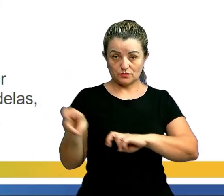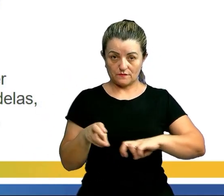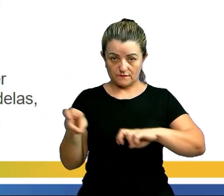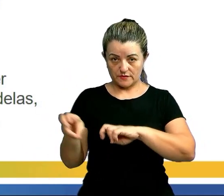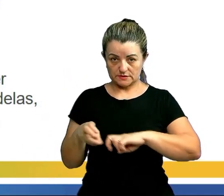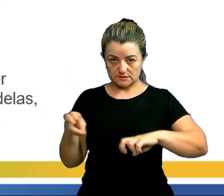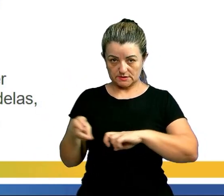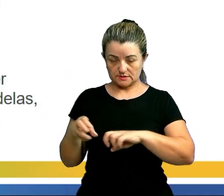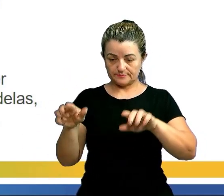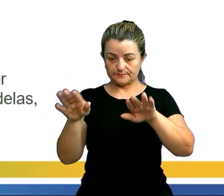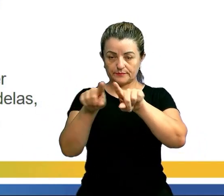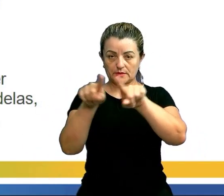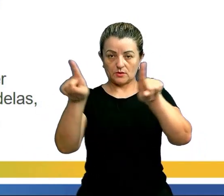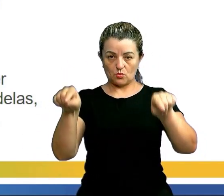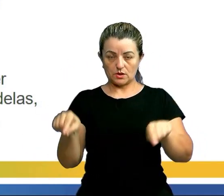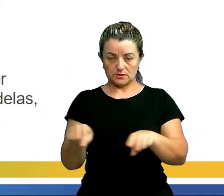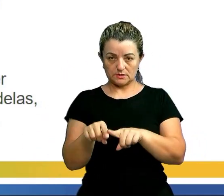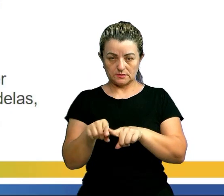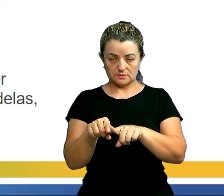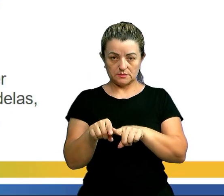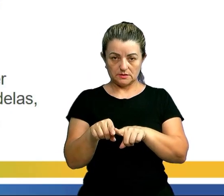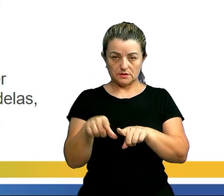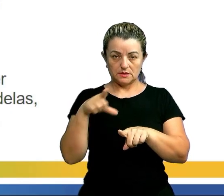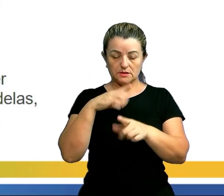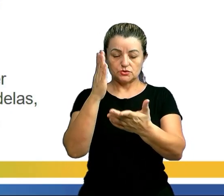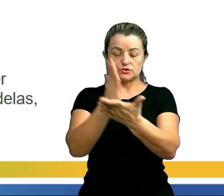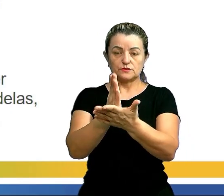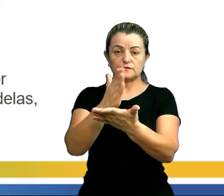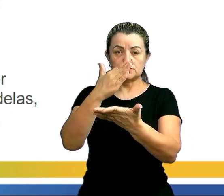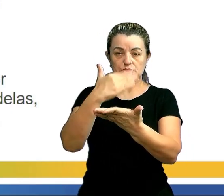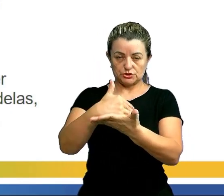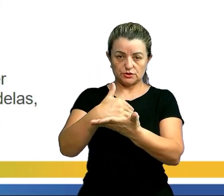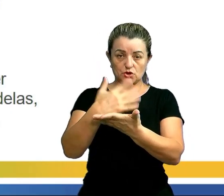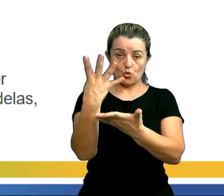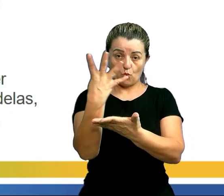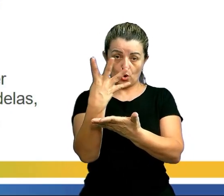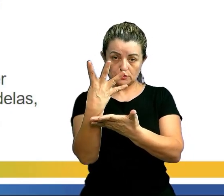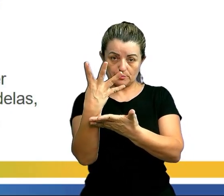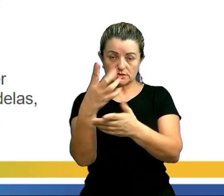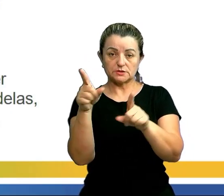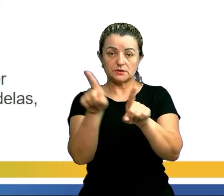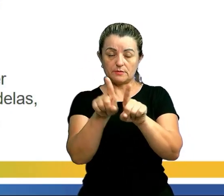área quadrada, deve ser dividida em 4 partes iguais, também